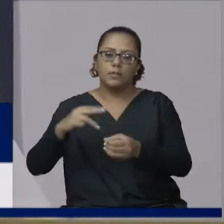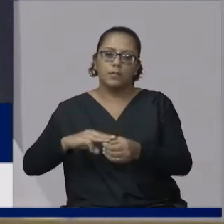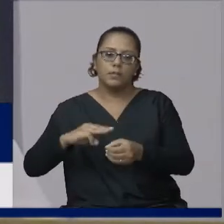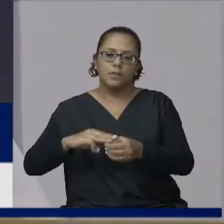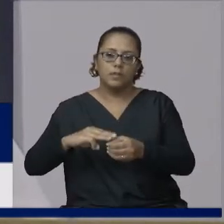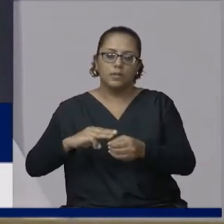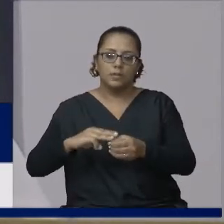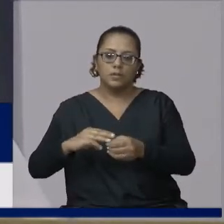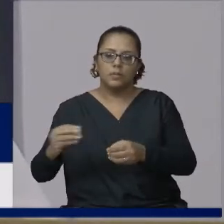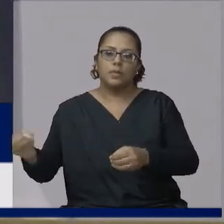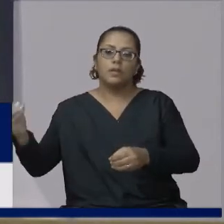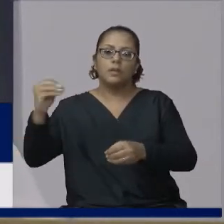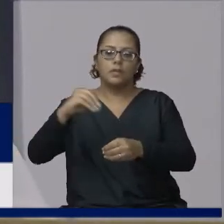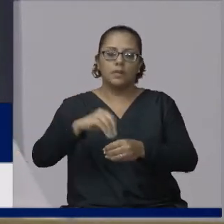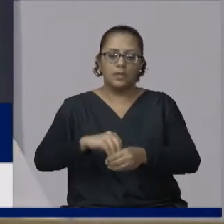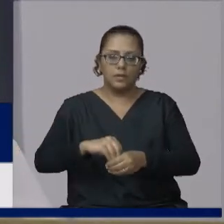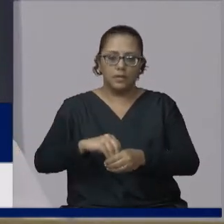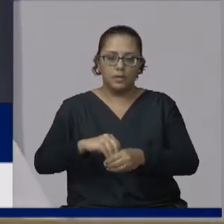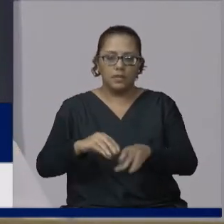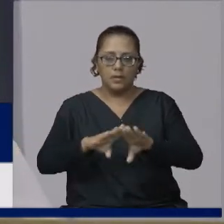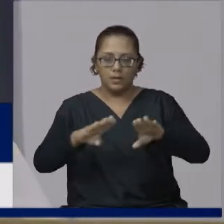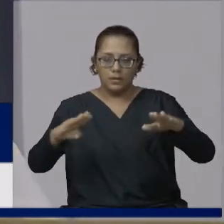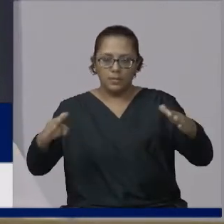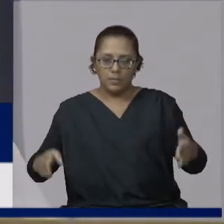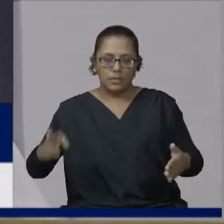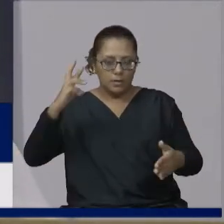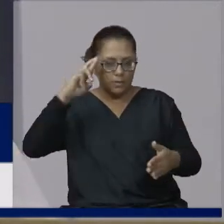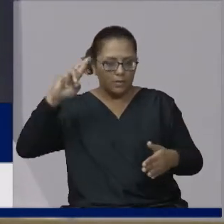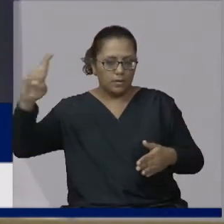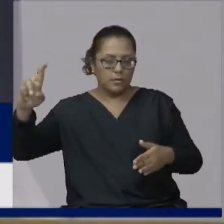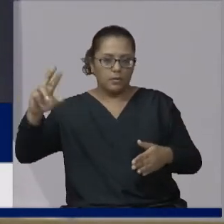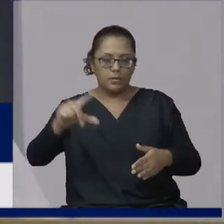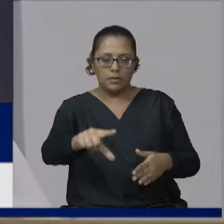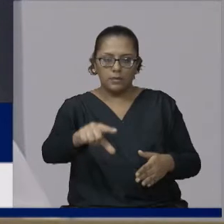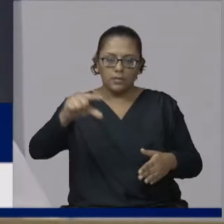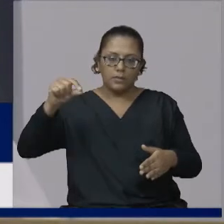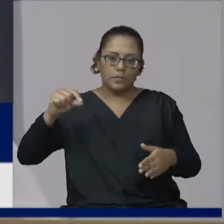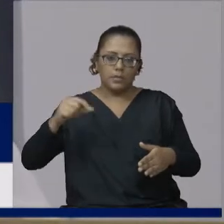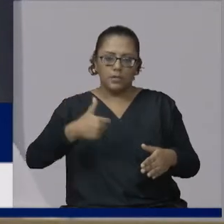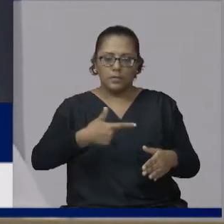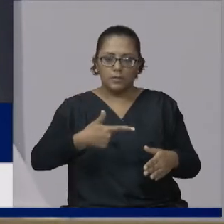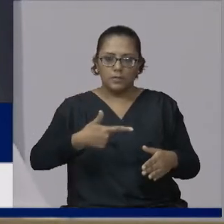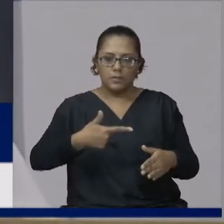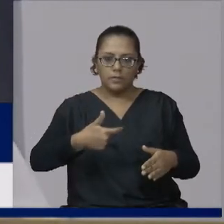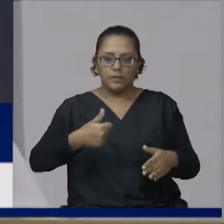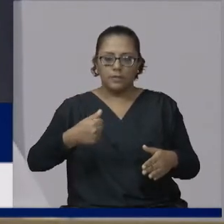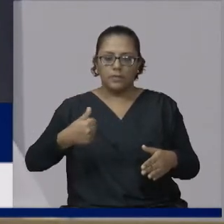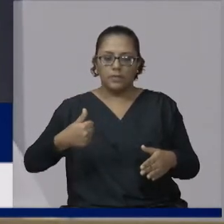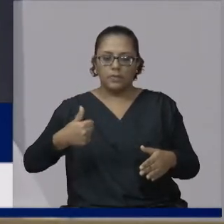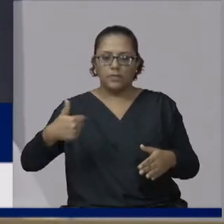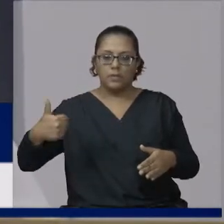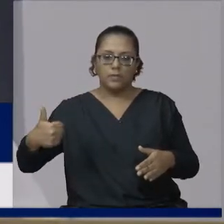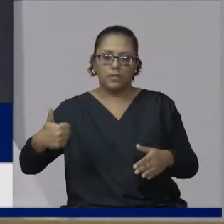para os componentes da mesa diretora para o biênio 2021-2022.